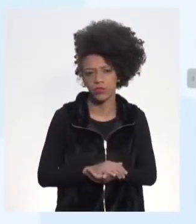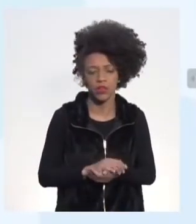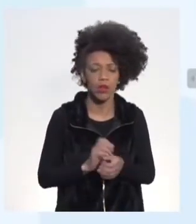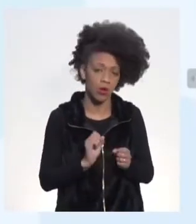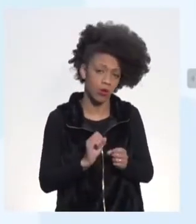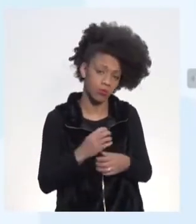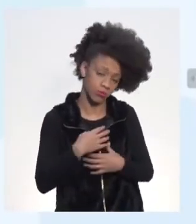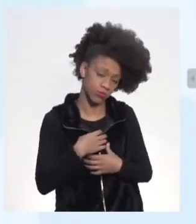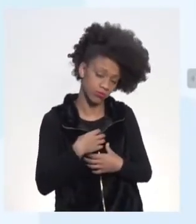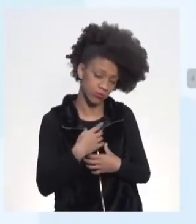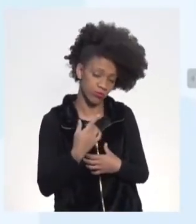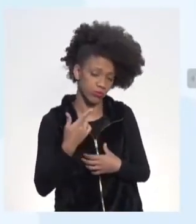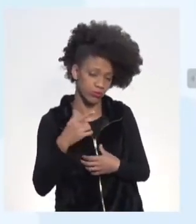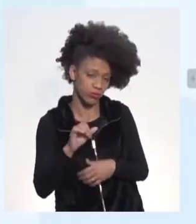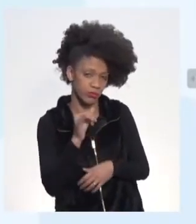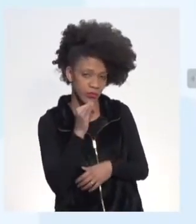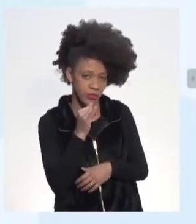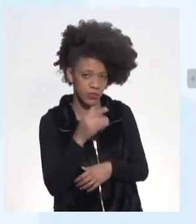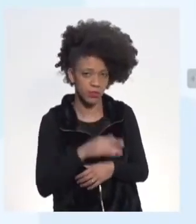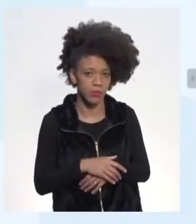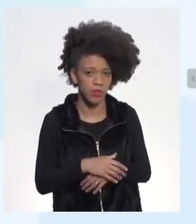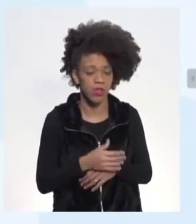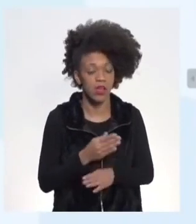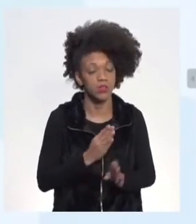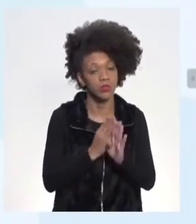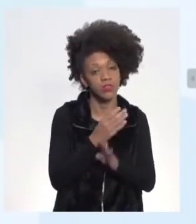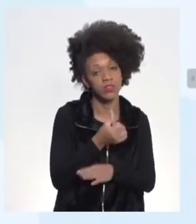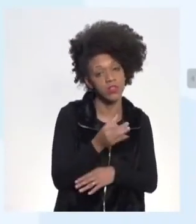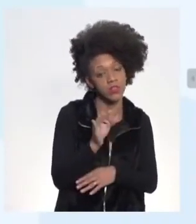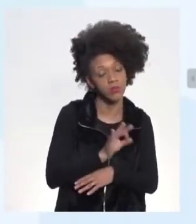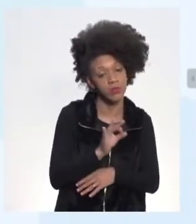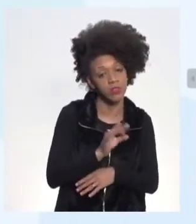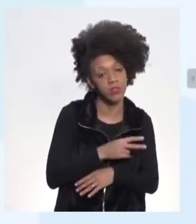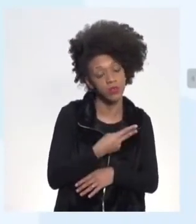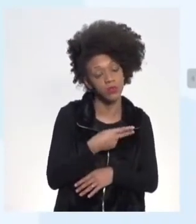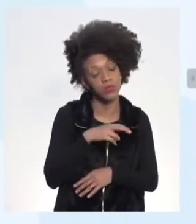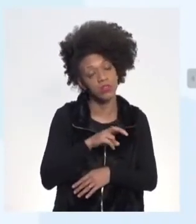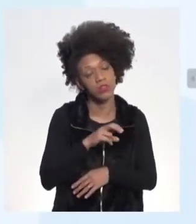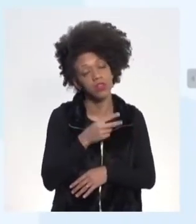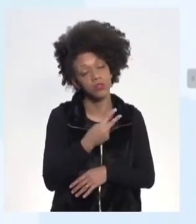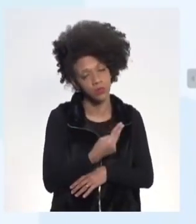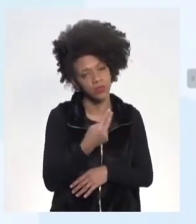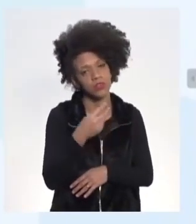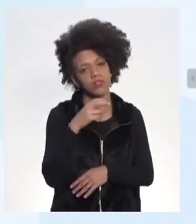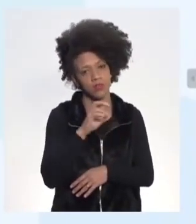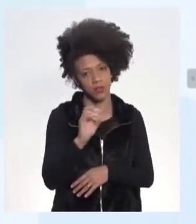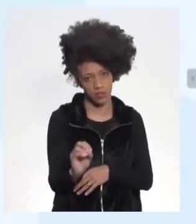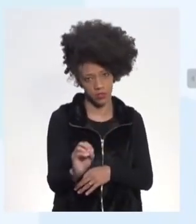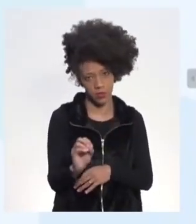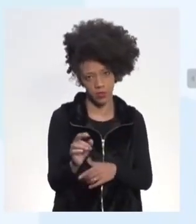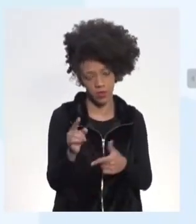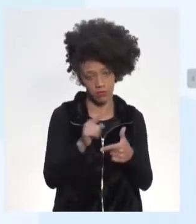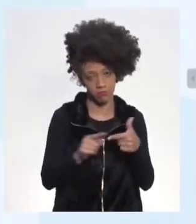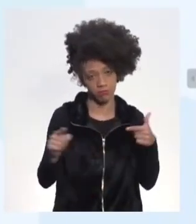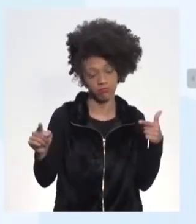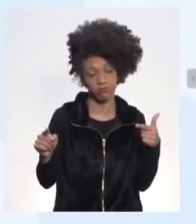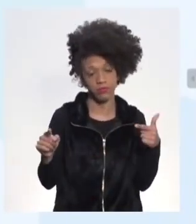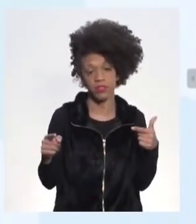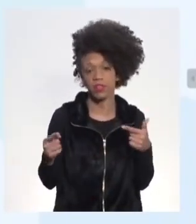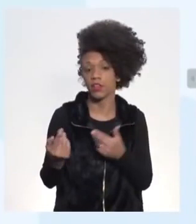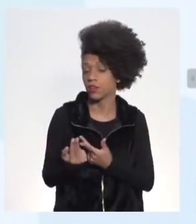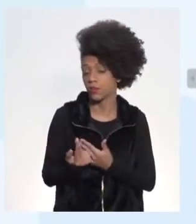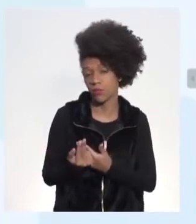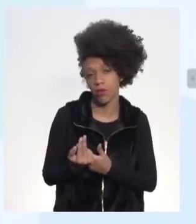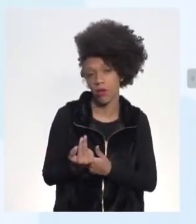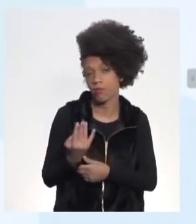de outra forma, né, Ale? Eu poderia achar os 6% ali, 250, que é 15, Sim. E subtrair. Exatamente. Mesma coisa para o